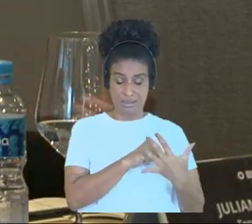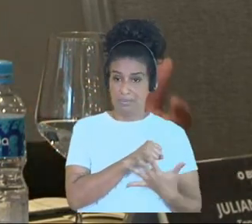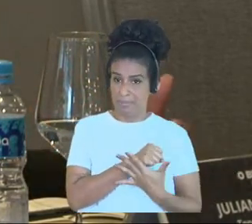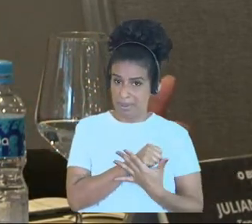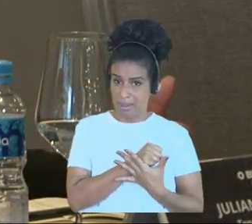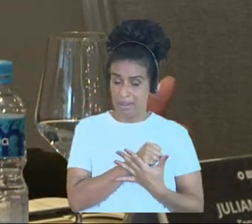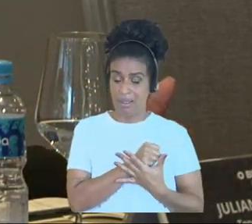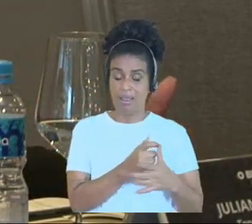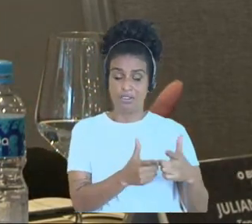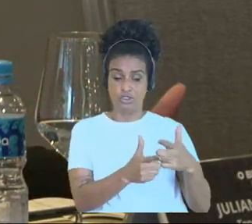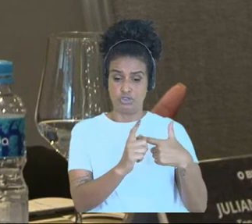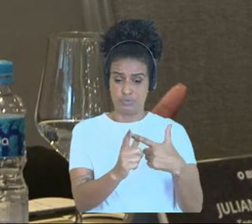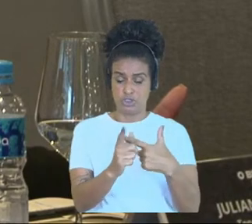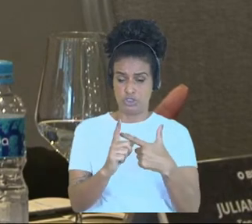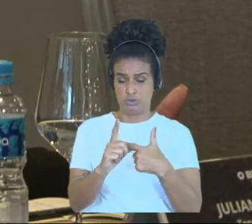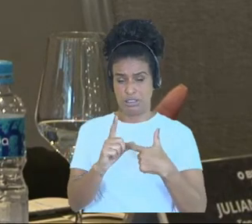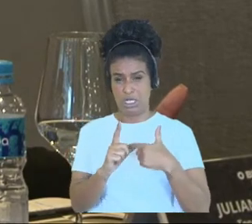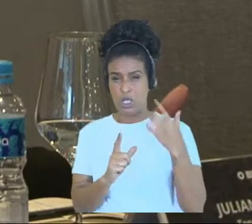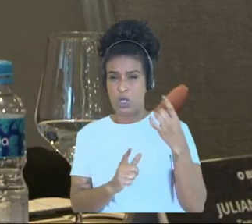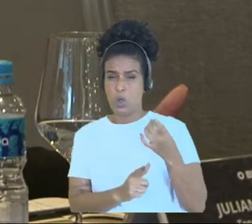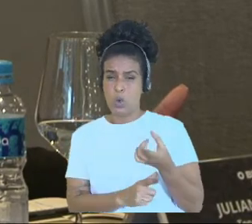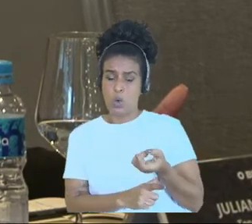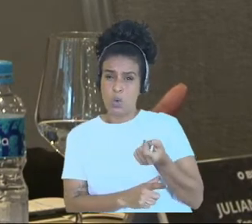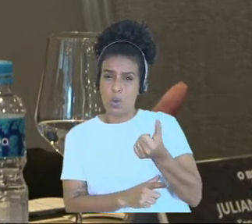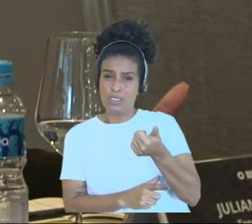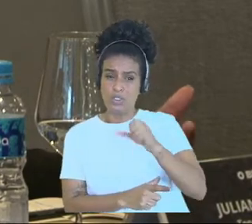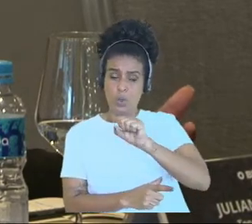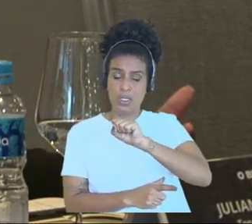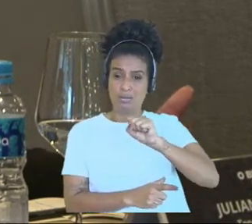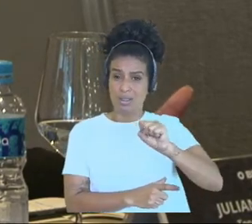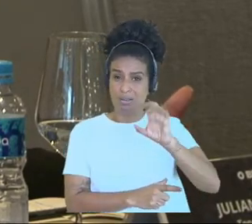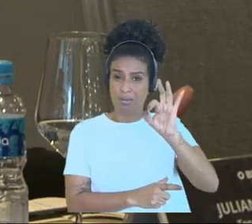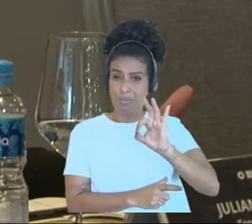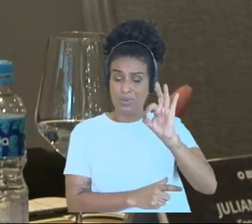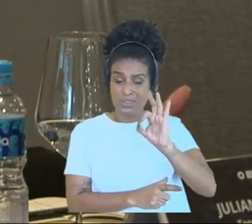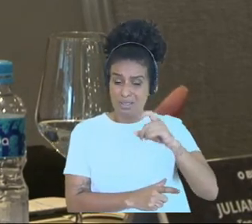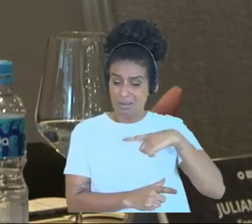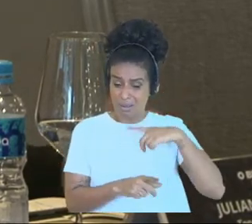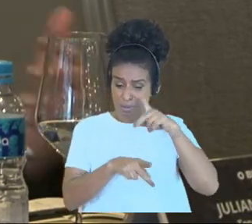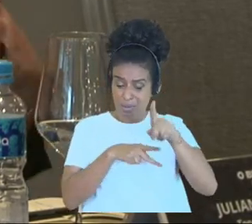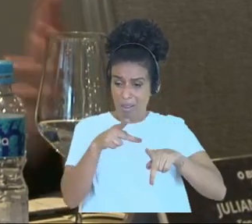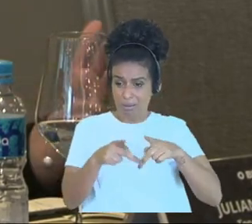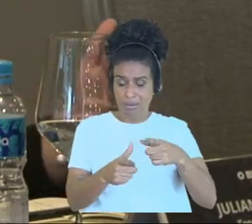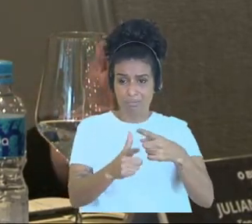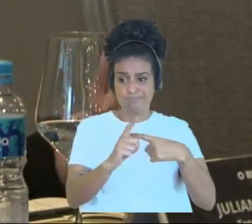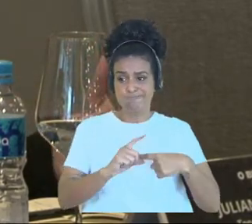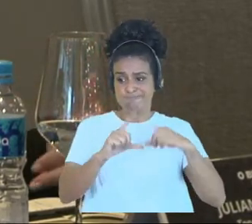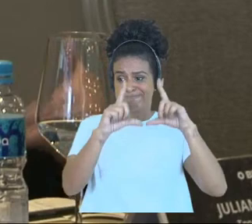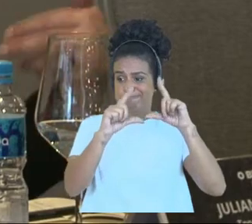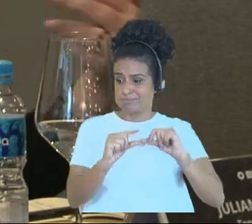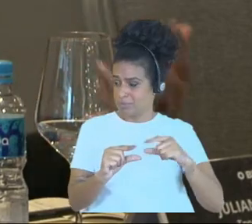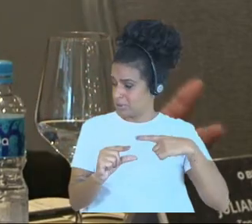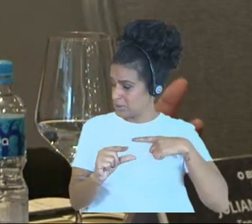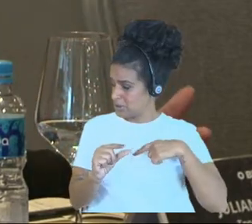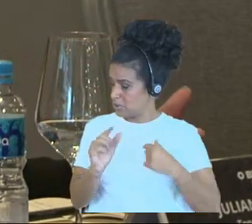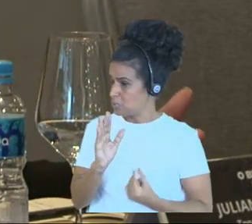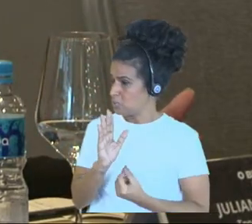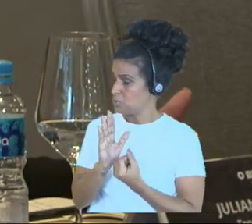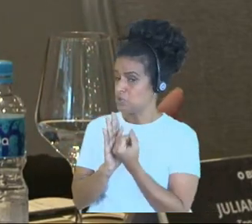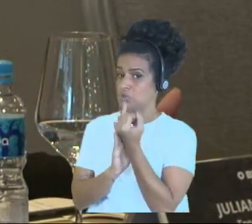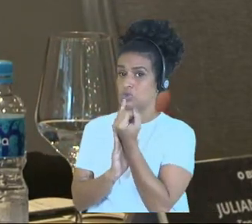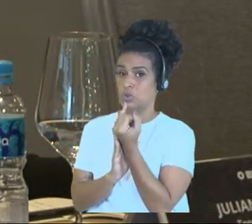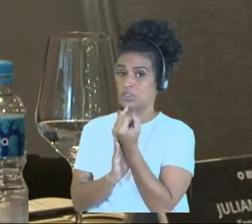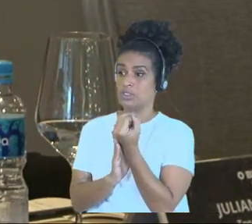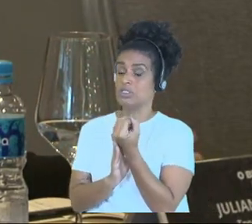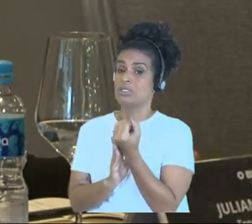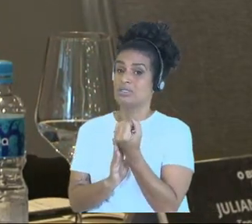gente olhar hoje em dia, a gente tem quase 80% da população brasileira endividada. Isso é muita coisa. No momento em que a nossa taxa de juros está na casa de